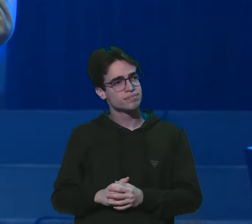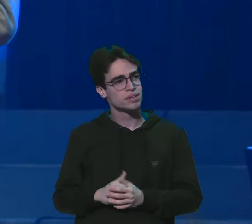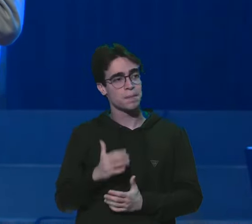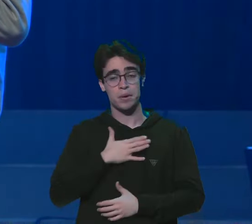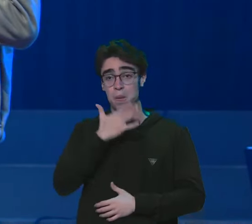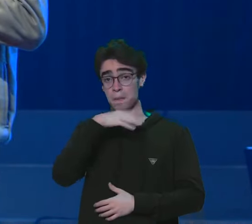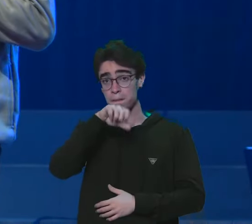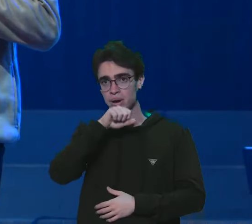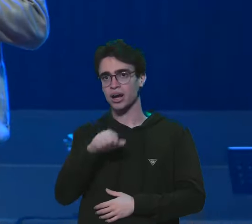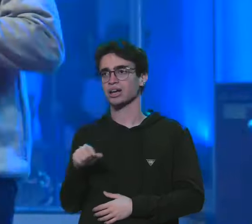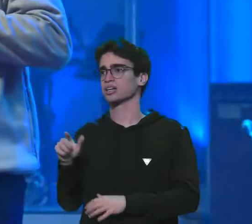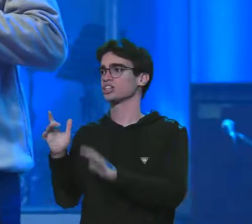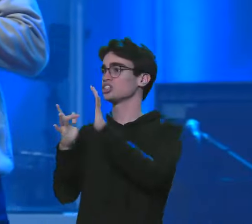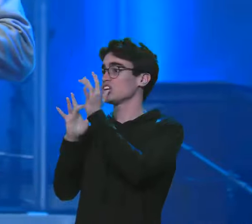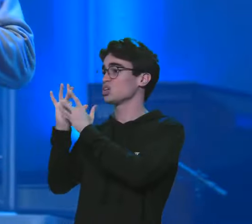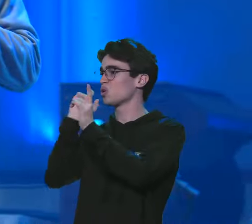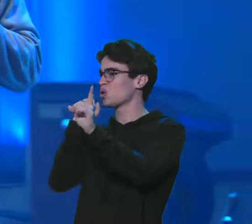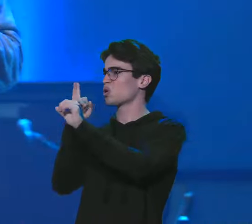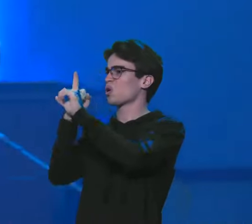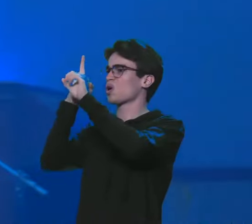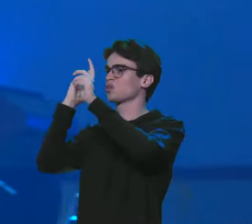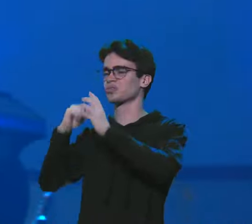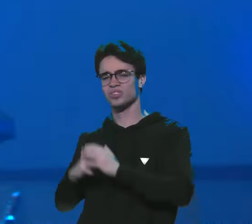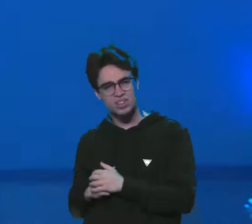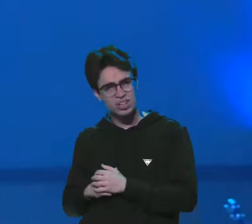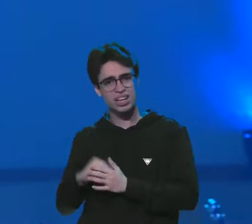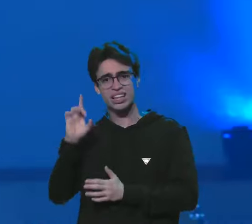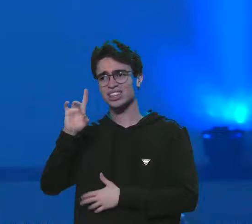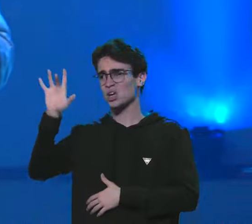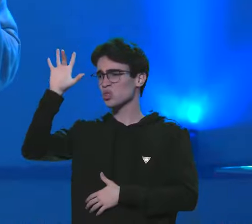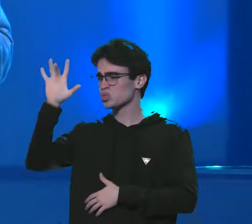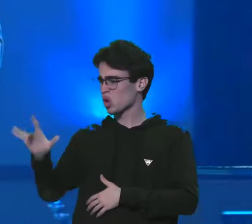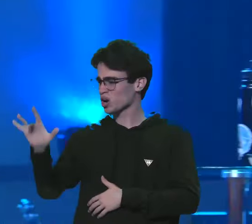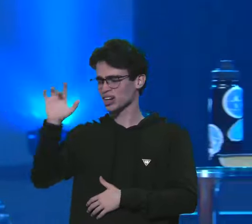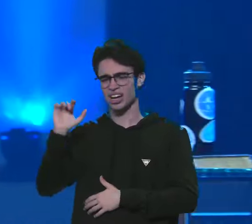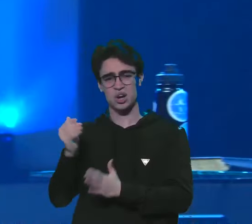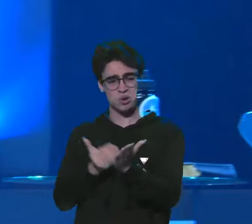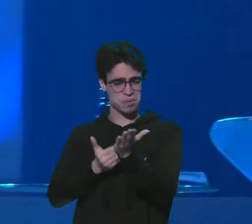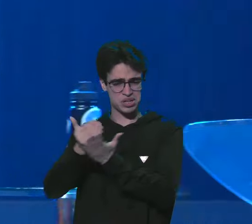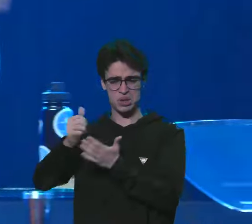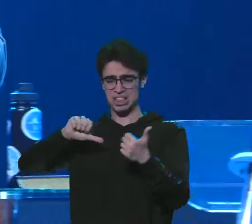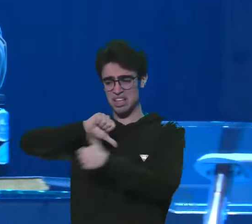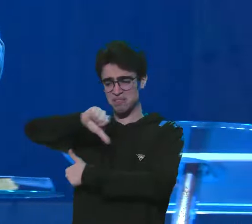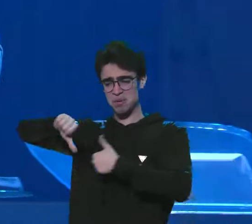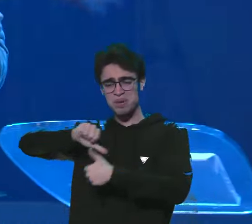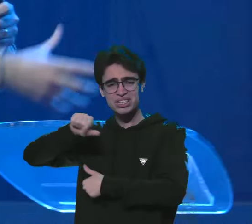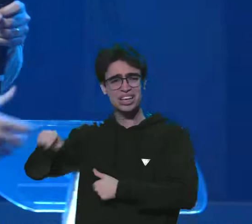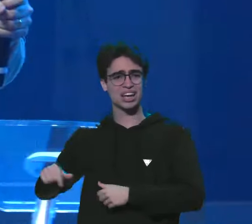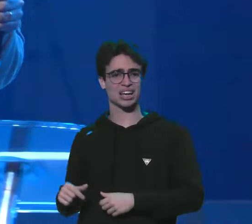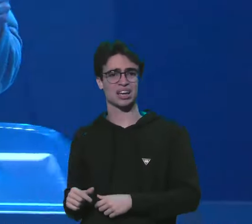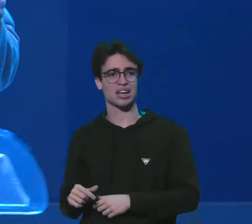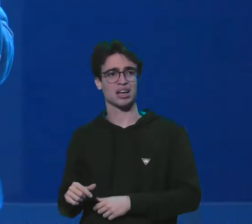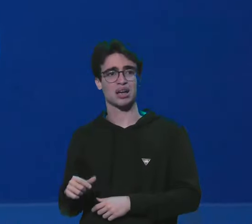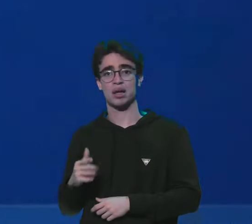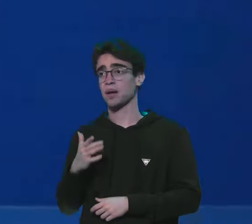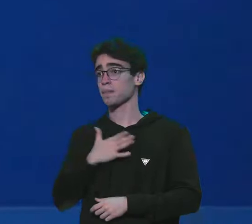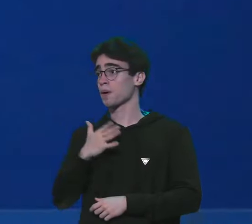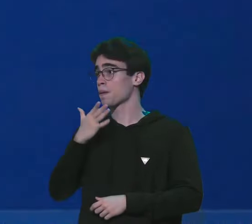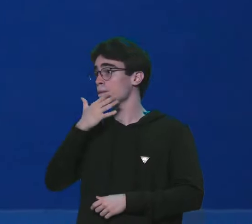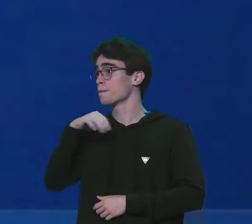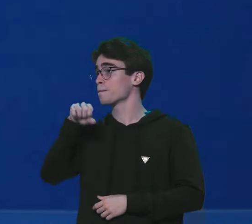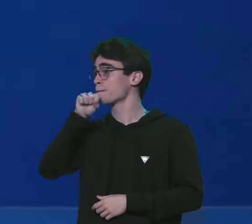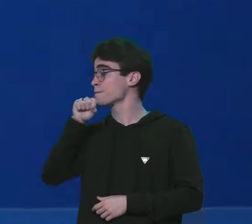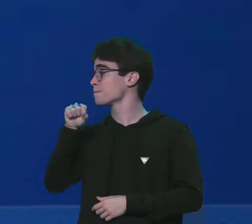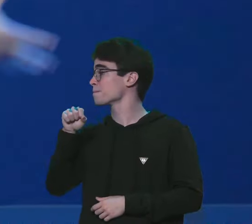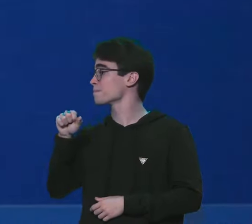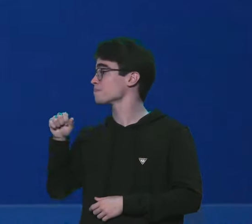Jesus, Deus visitou ele, começou a transformar a vida dele. Meu pai apareceu para Jesus.